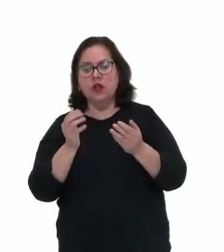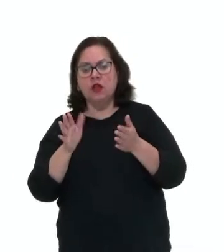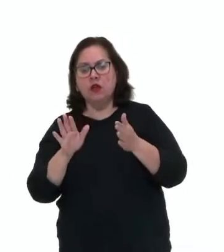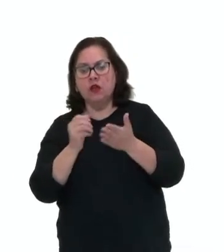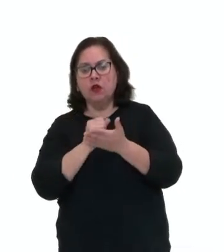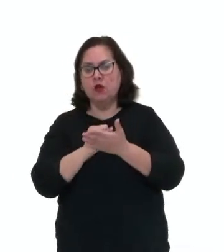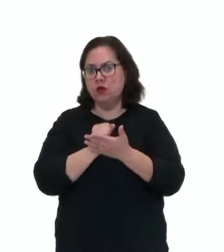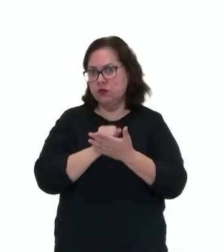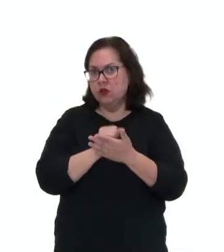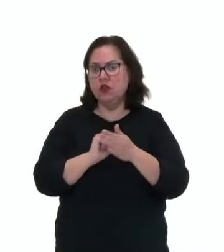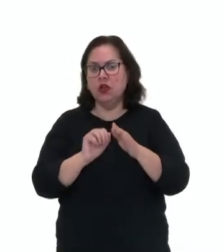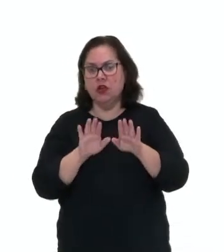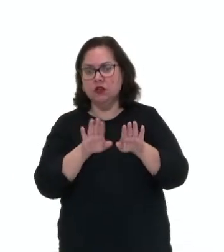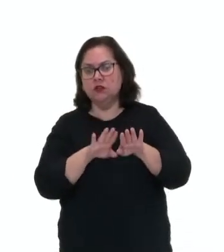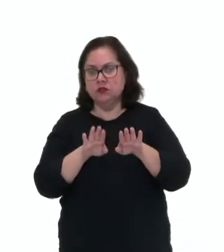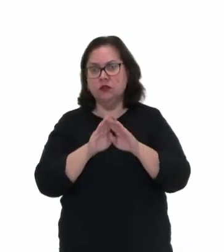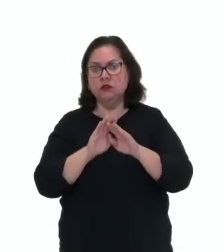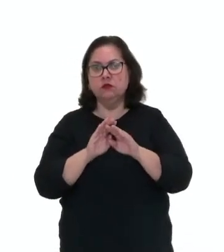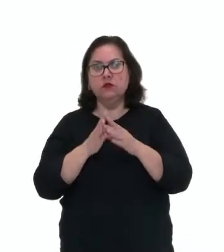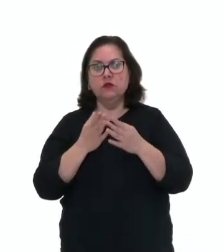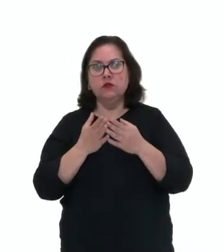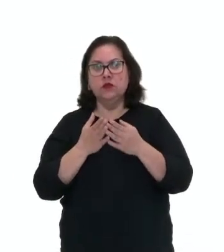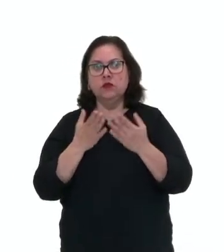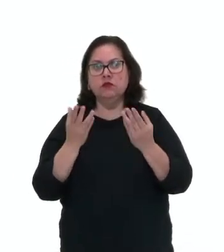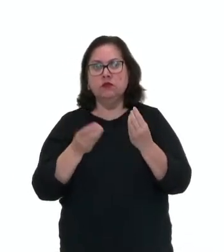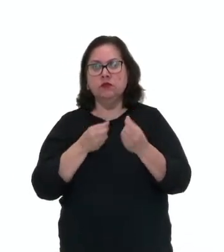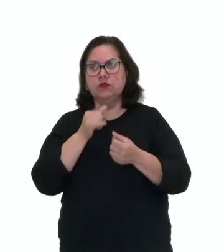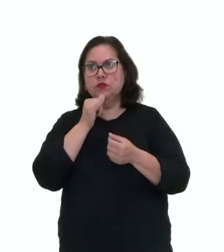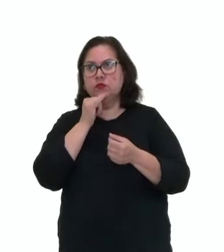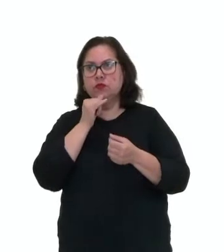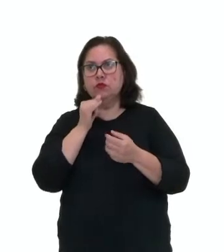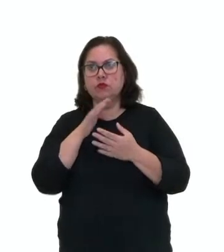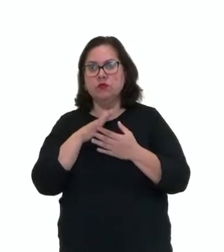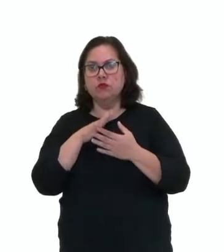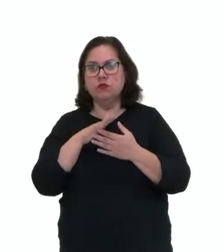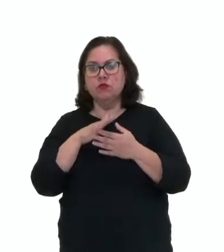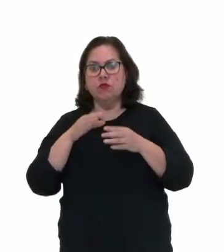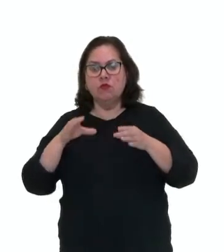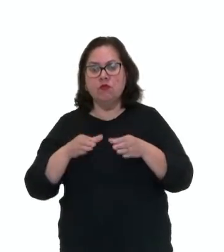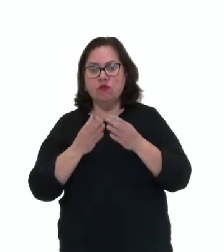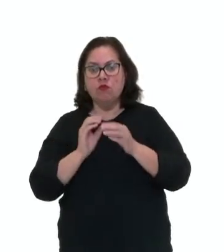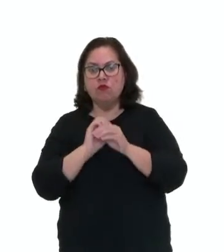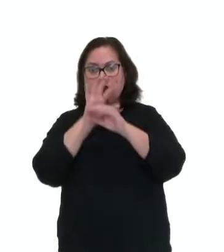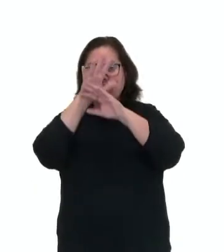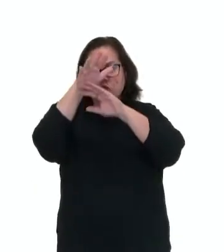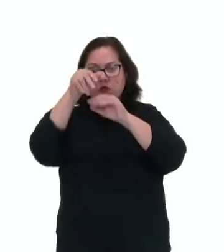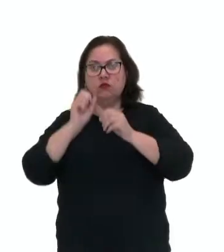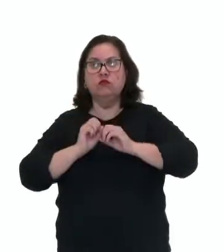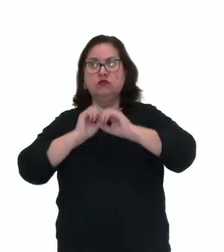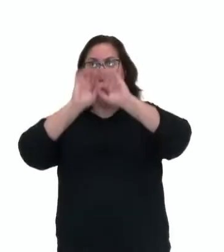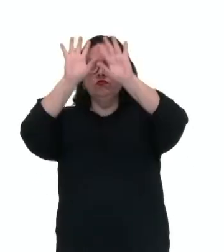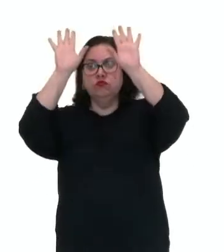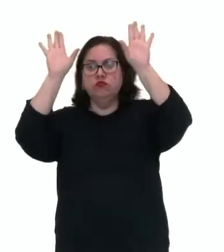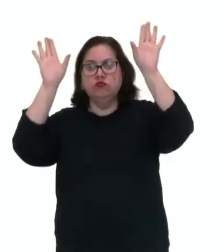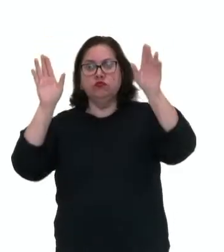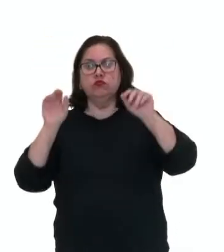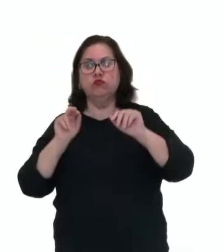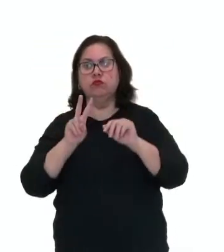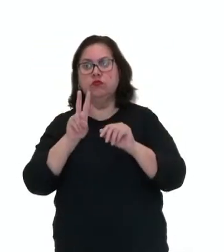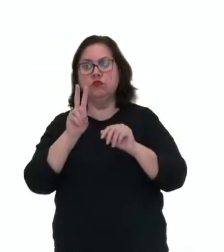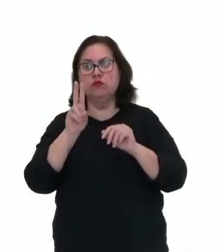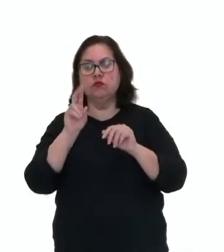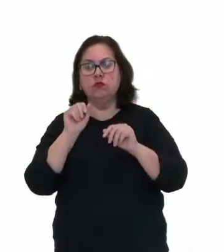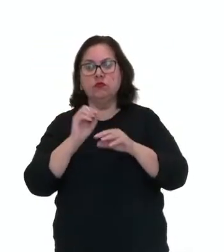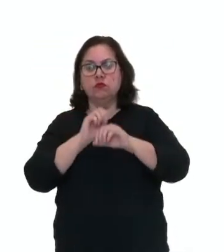controlar essa poluição natural. É uma poluição, por exemplo, causada pelos vulcões, né? Quando os vulcões